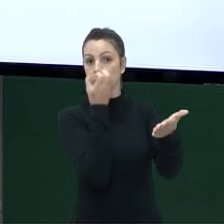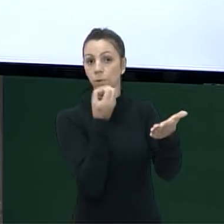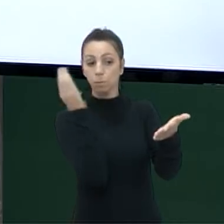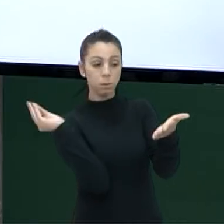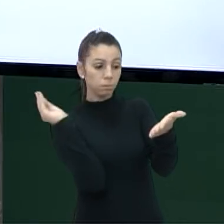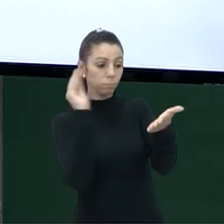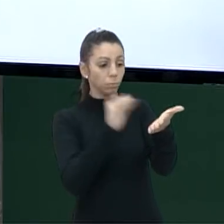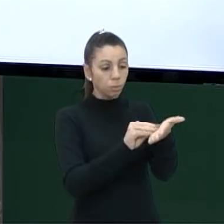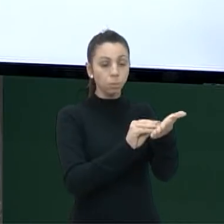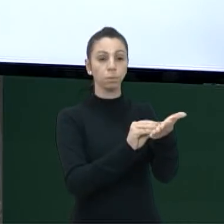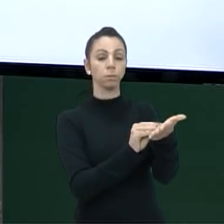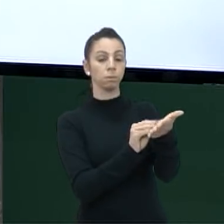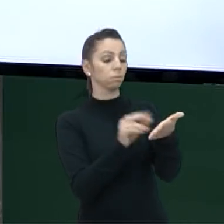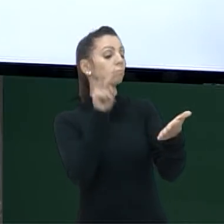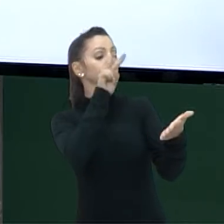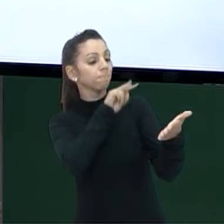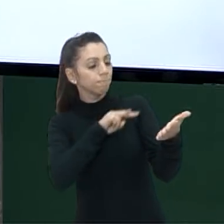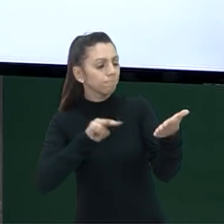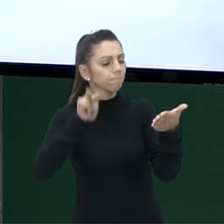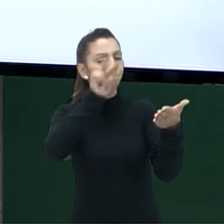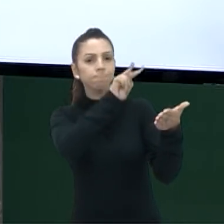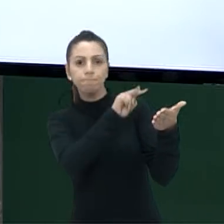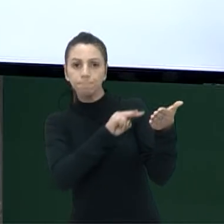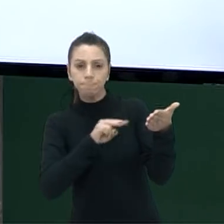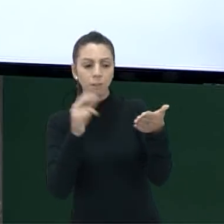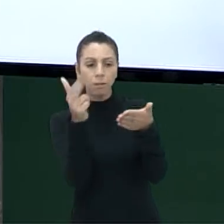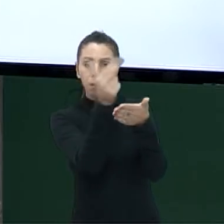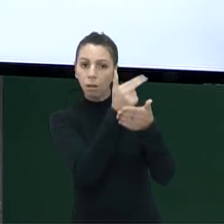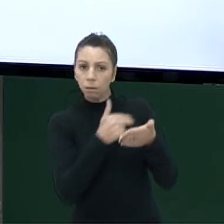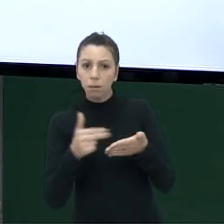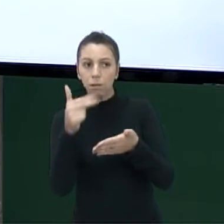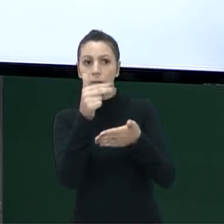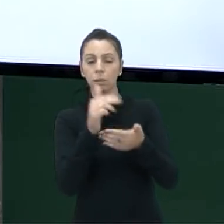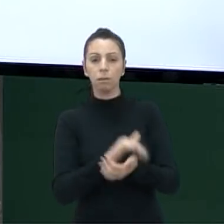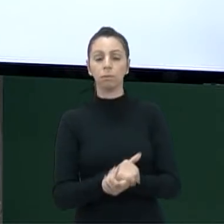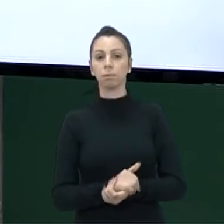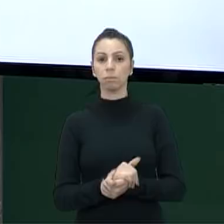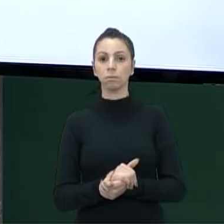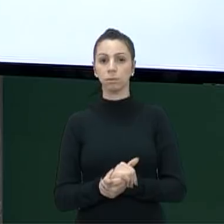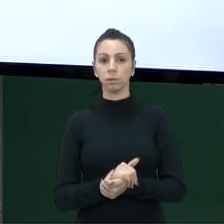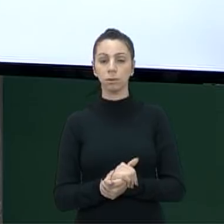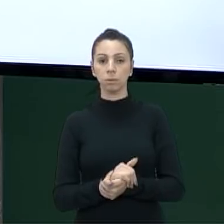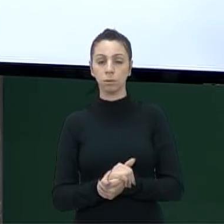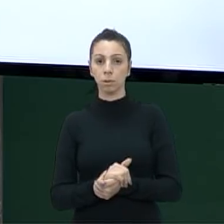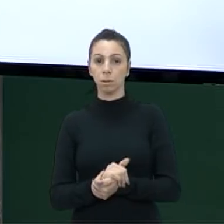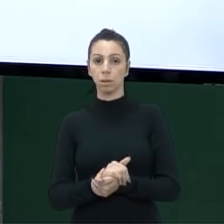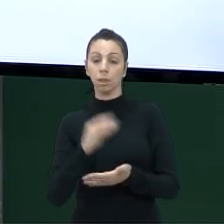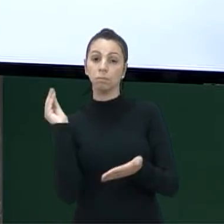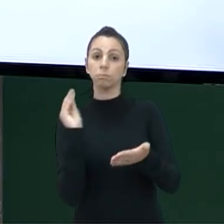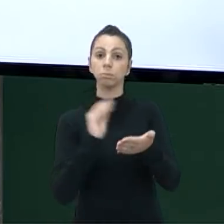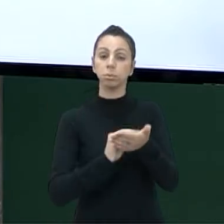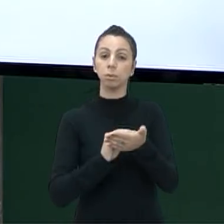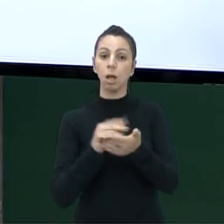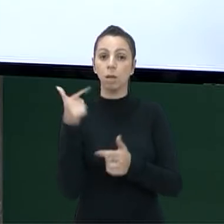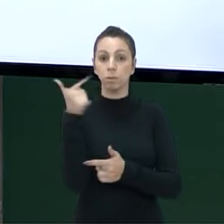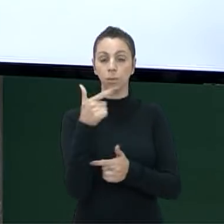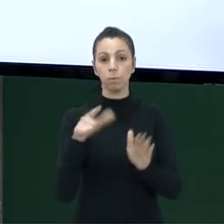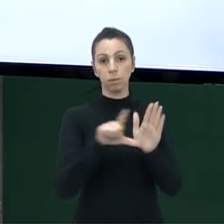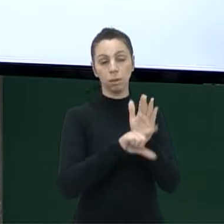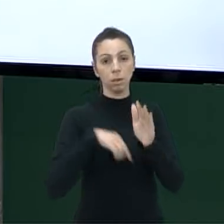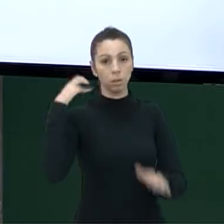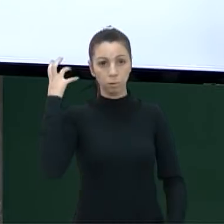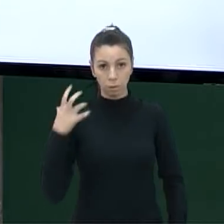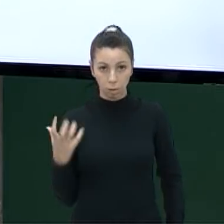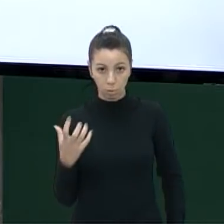certo? Faz o desenho bem legalzinho desse carrinho e aplica a segunda lei de Newton aí. E daqui a